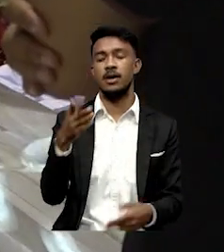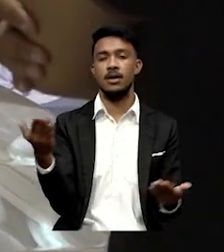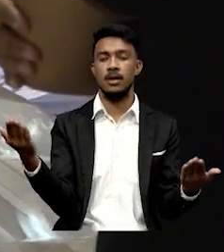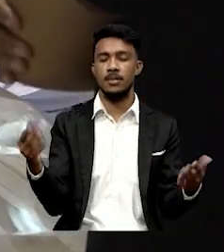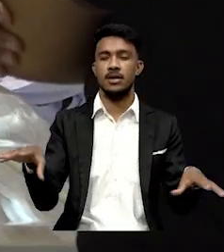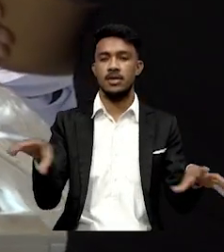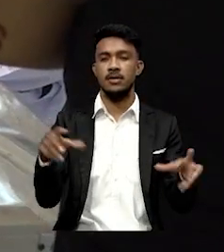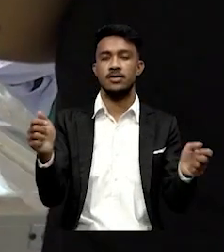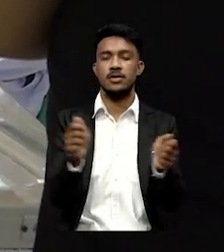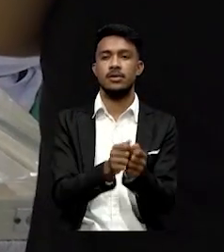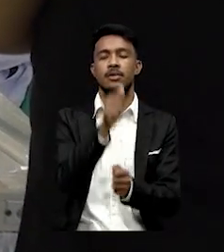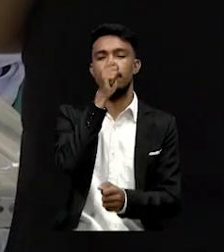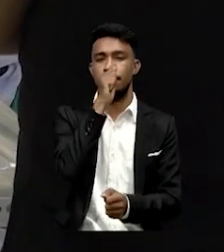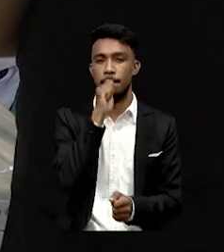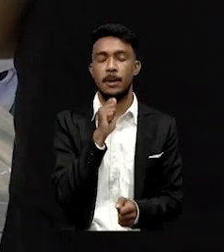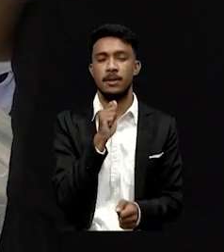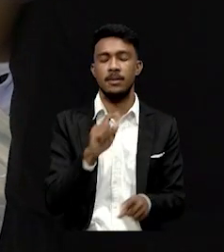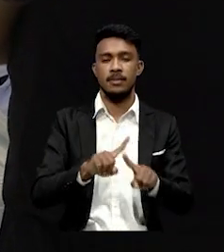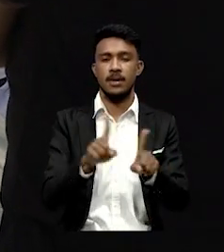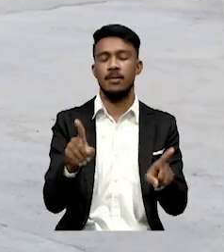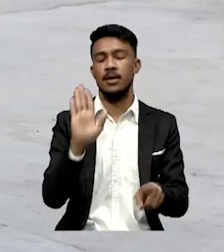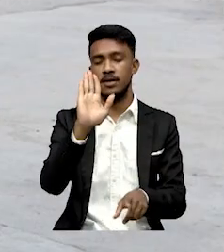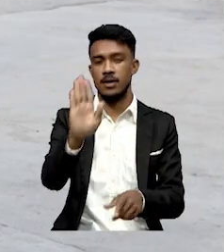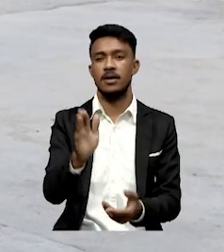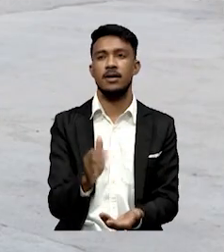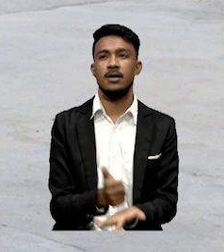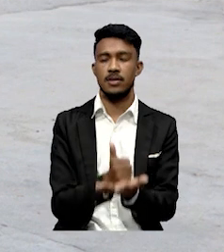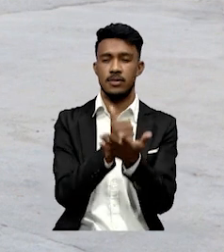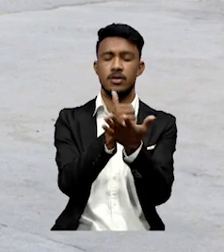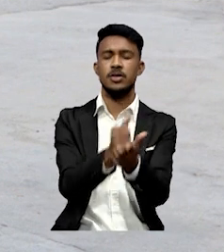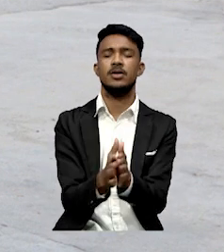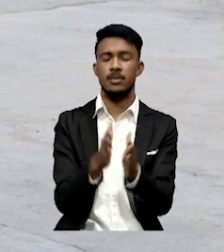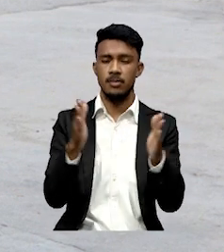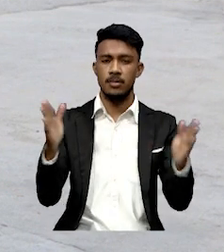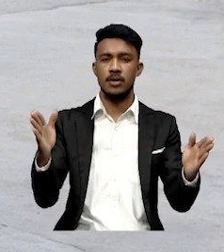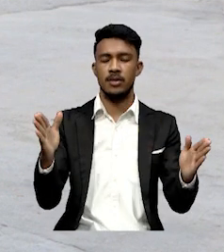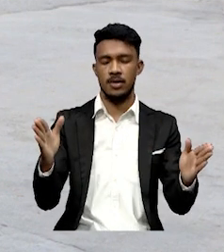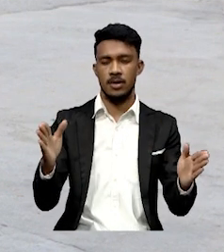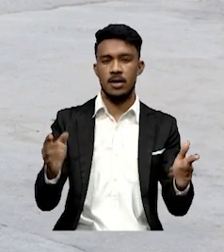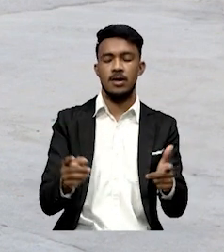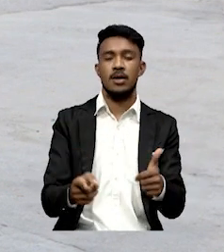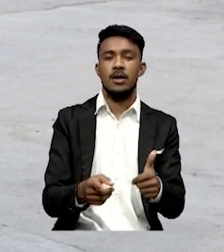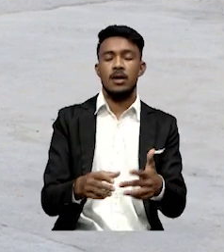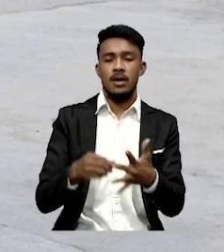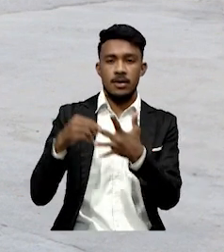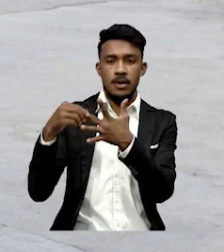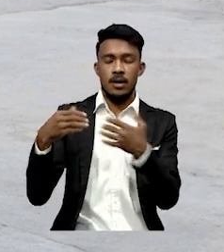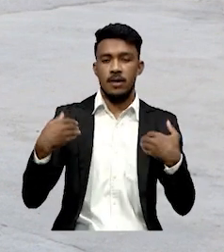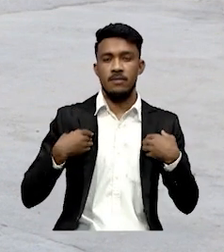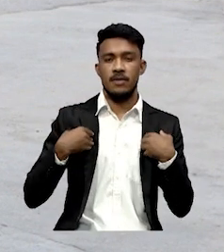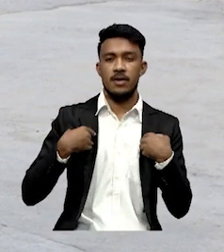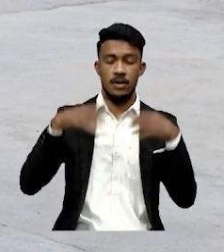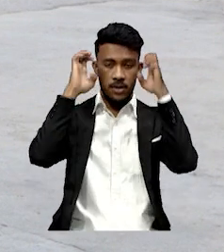silêncio, mas bem nina contribuição ne bot no bot liu. Liu e a educação.